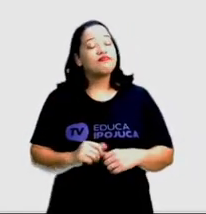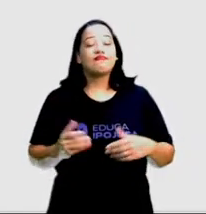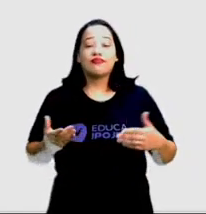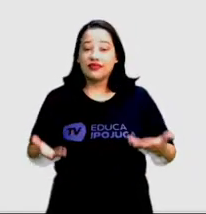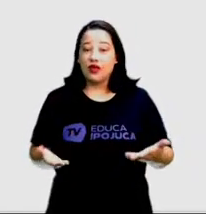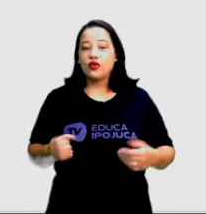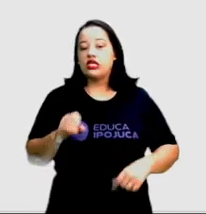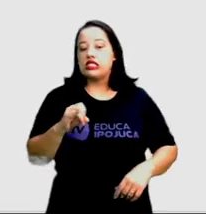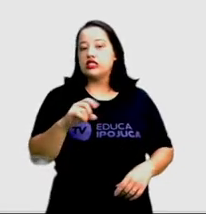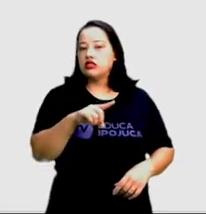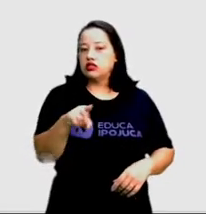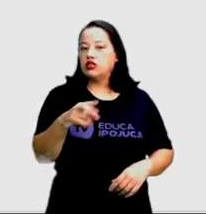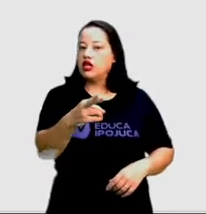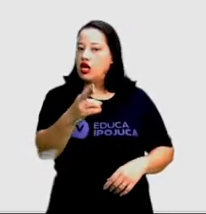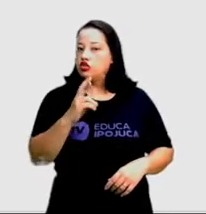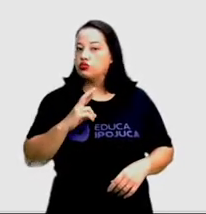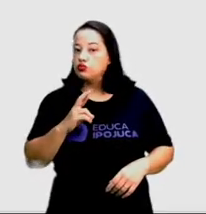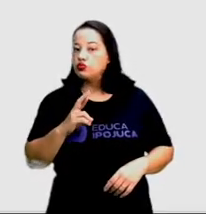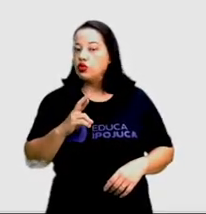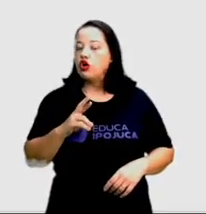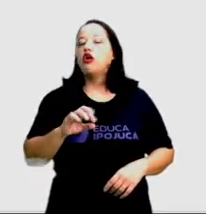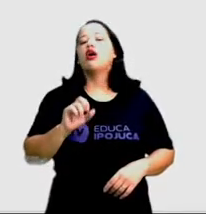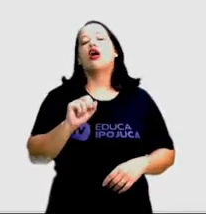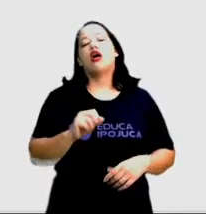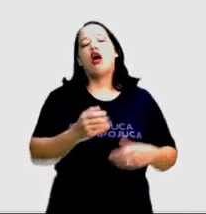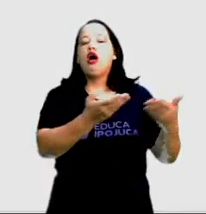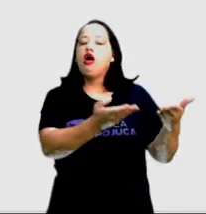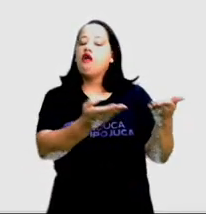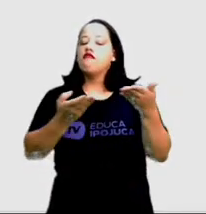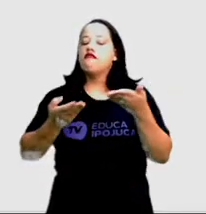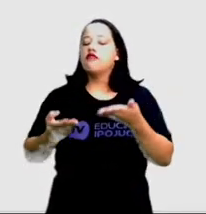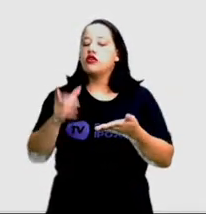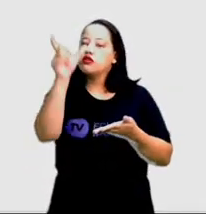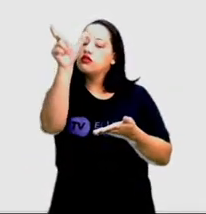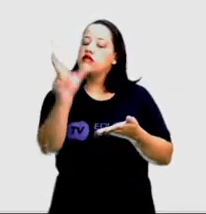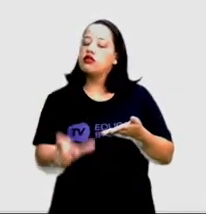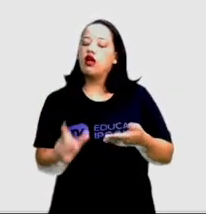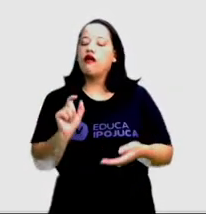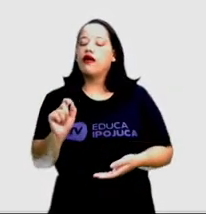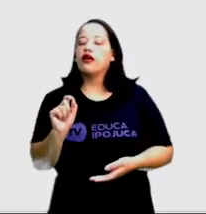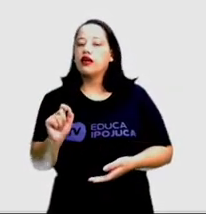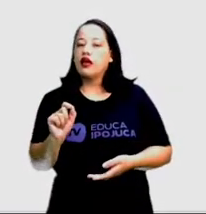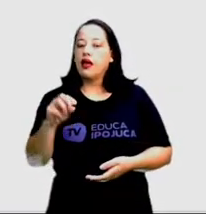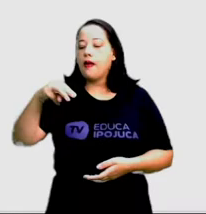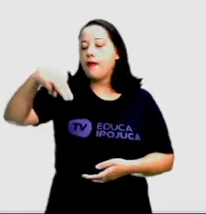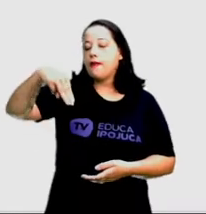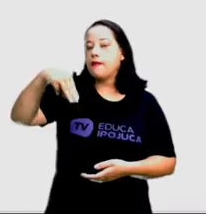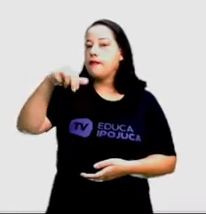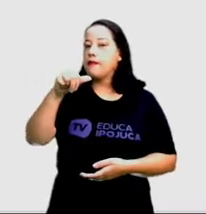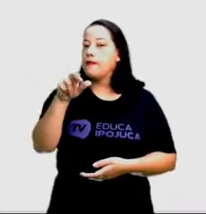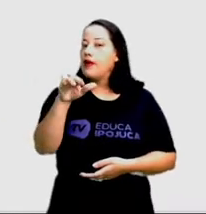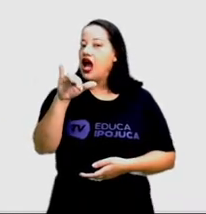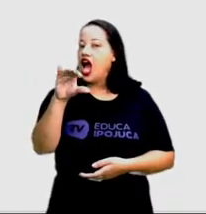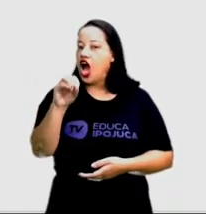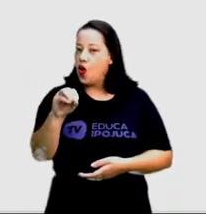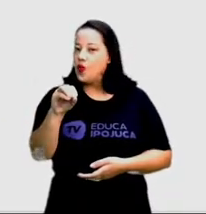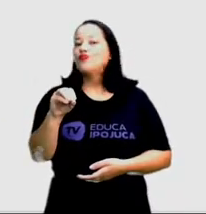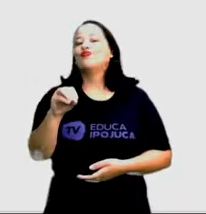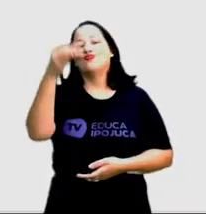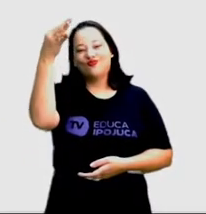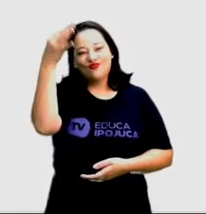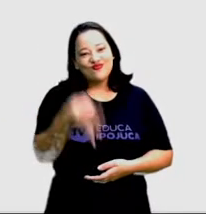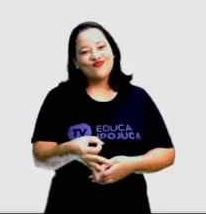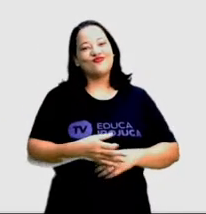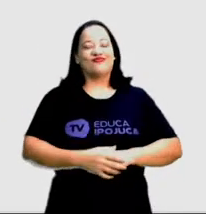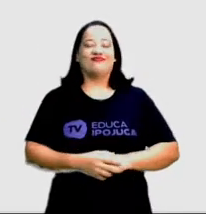Bom, se vocês responderam que o convidado para a festa foi Mário, vocês acertaram.